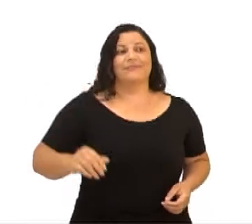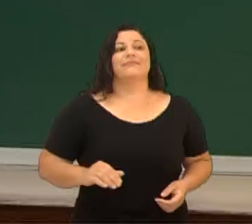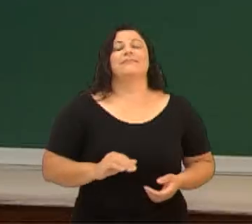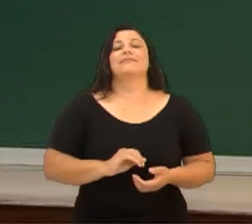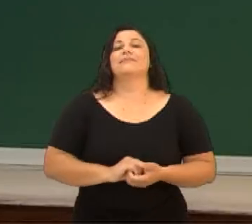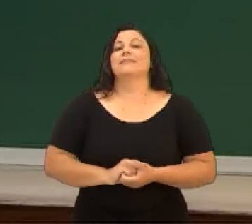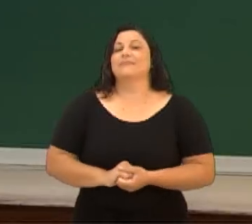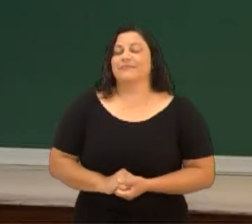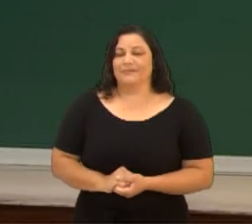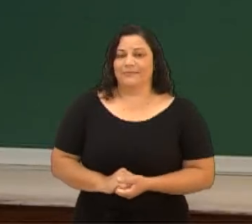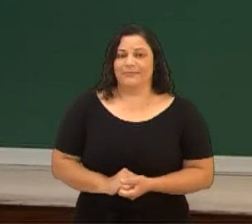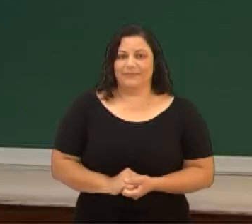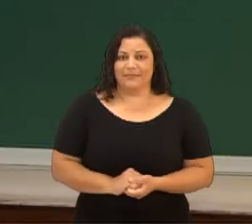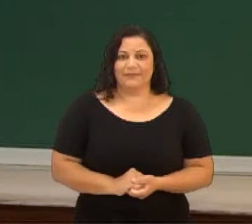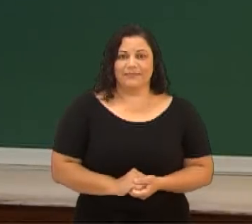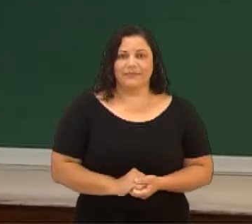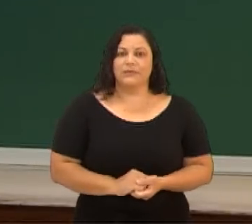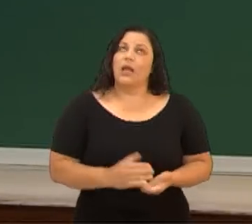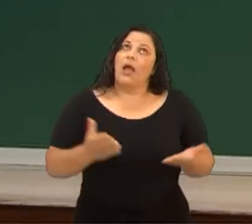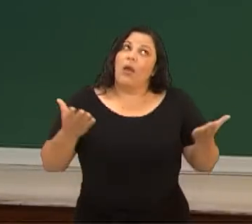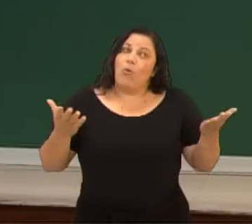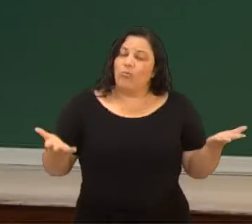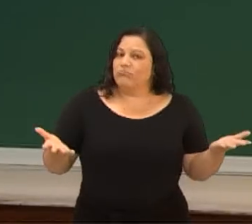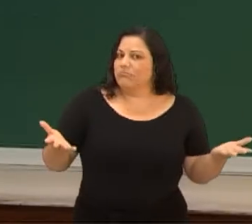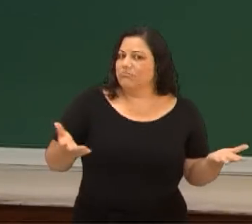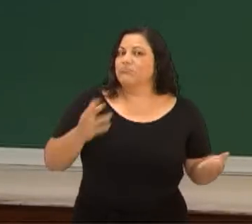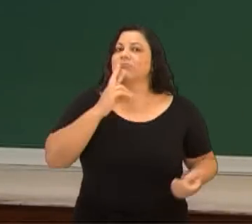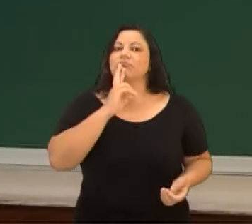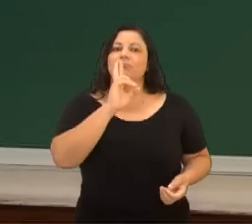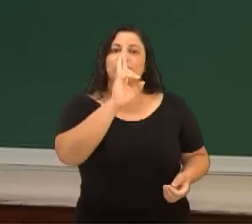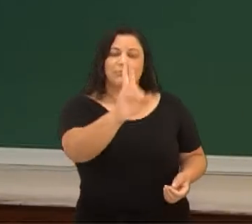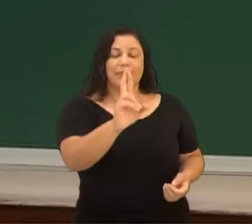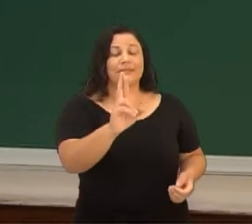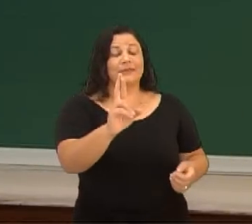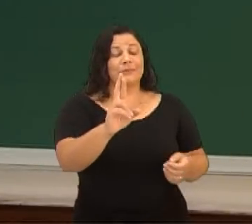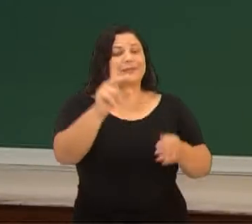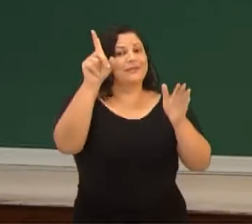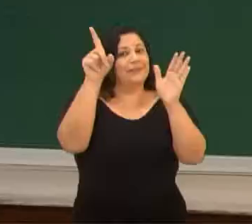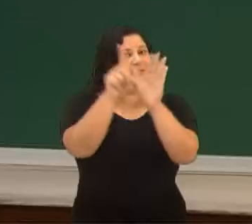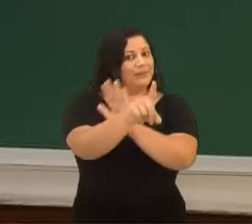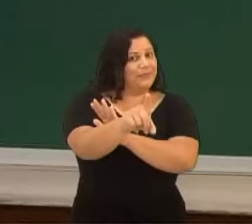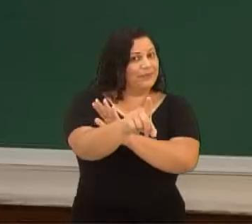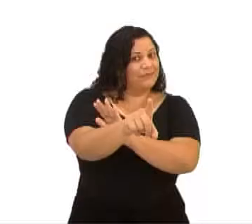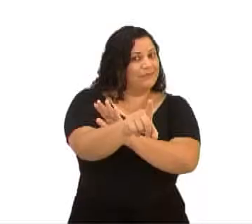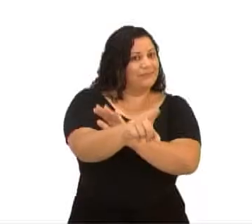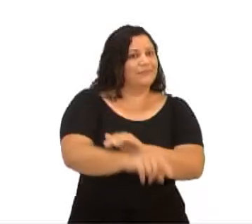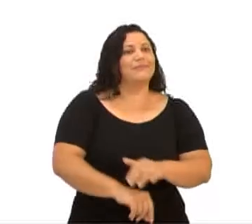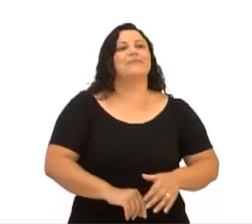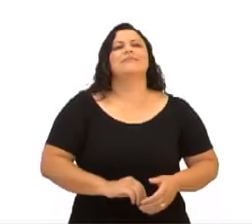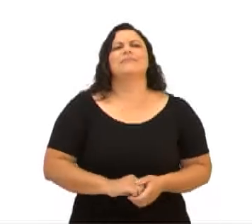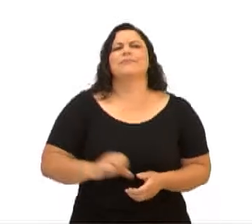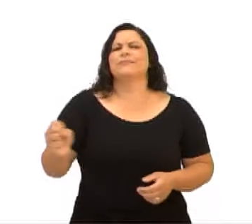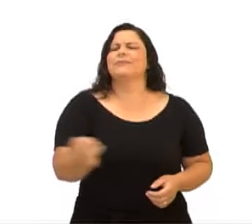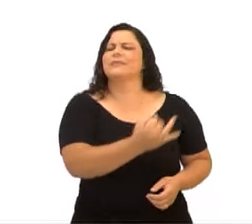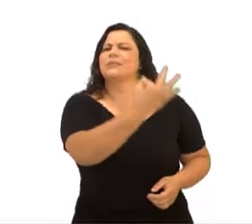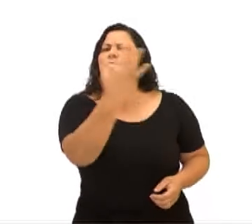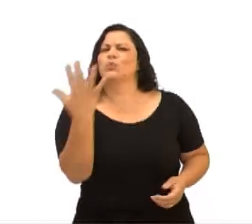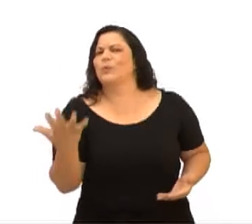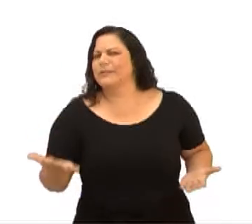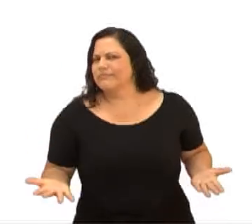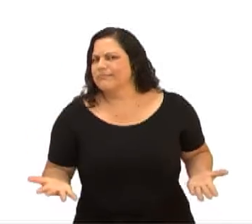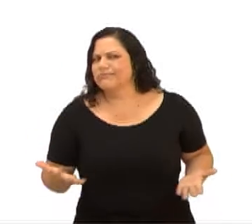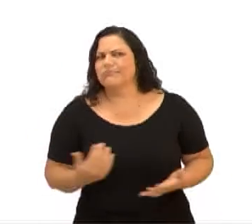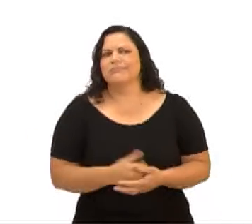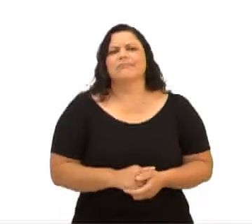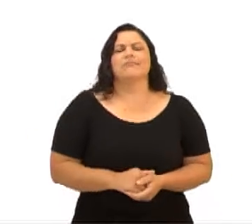30,3 metros quadrados. Ou seja, respondendo a nossa pergunta, olhem lá, quantos metros quadrados de